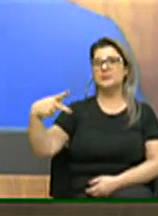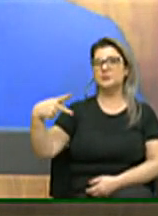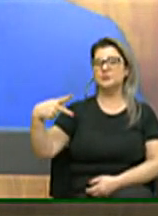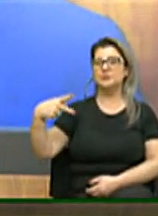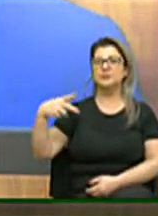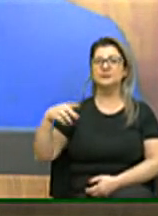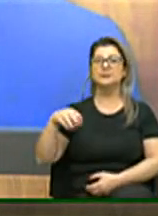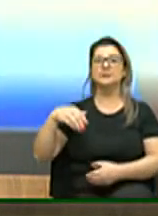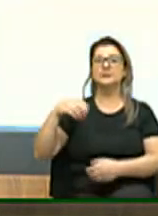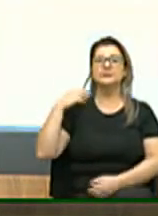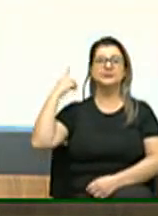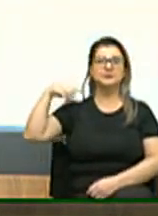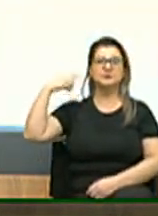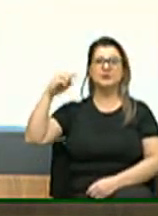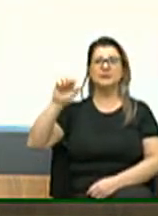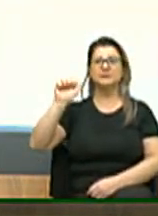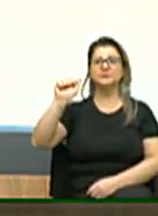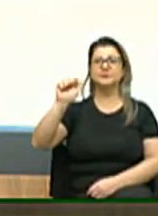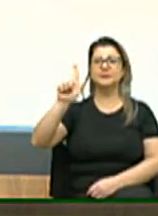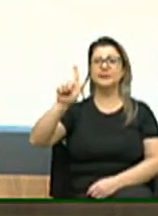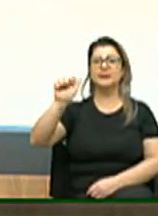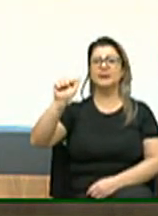Deputado Gaúcho da Geral.